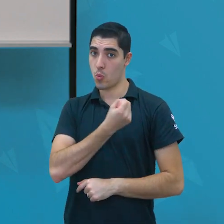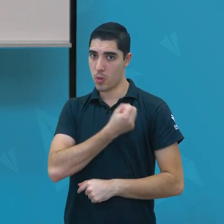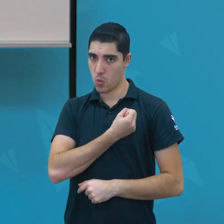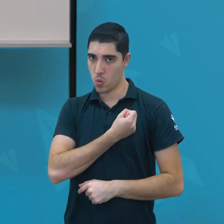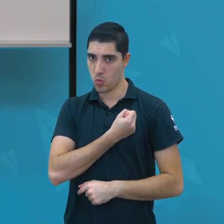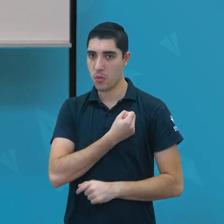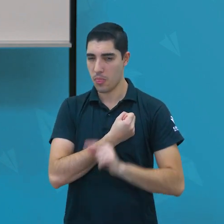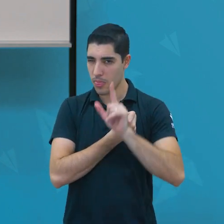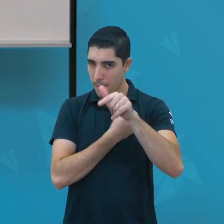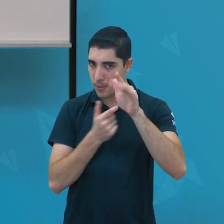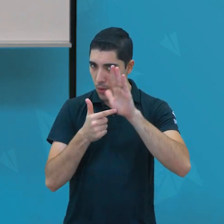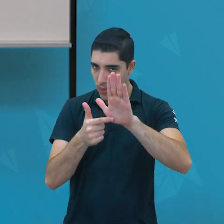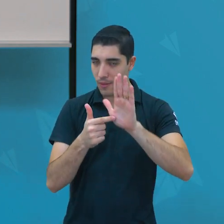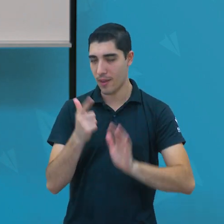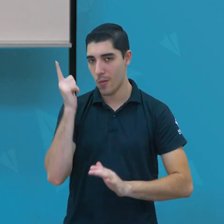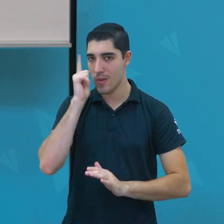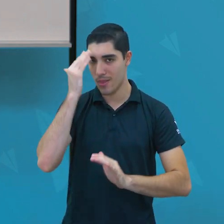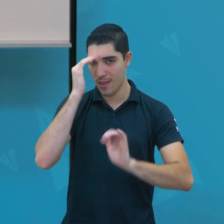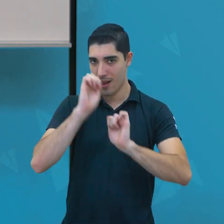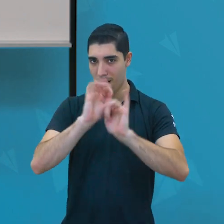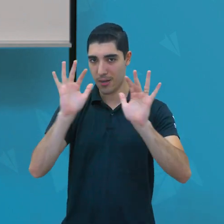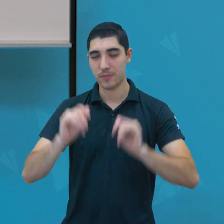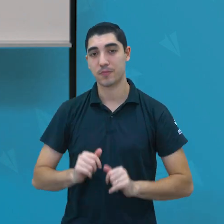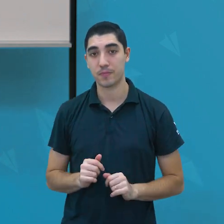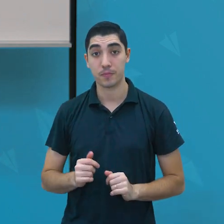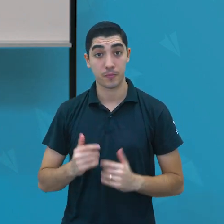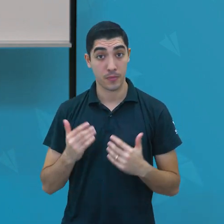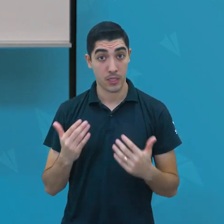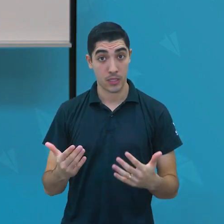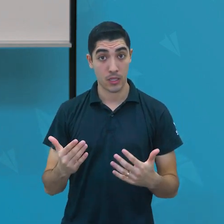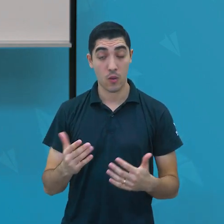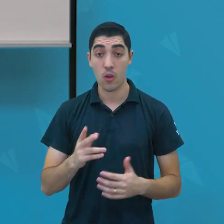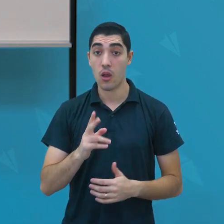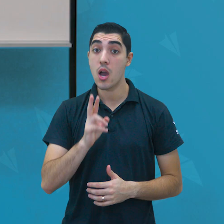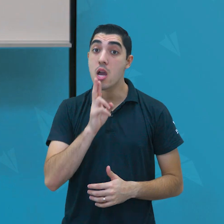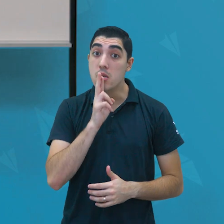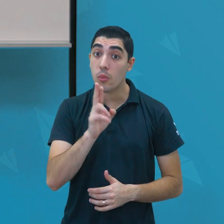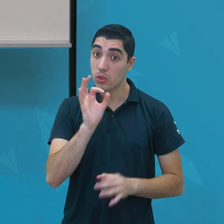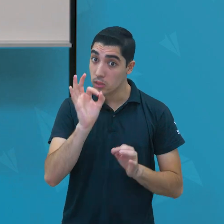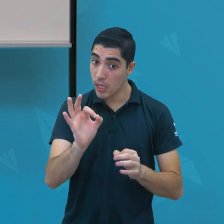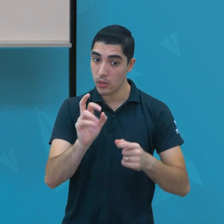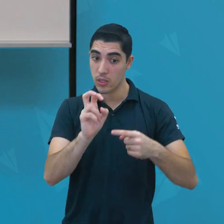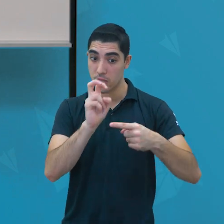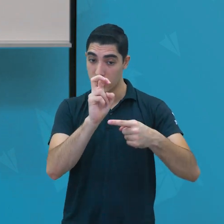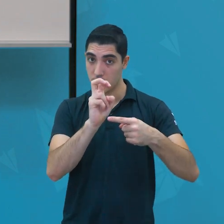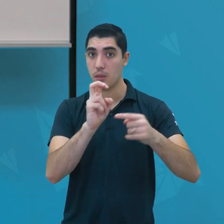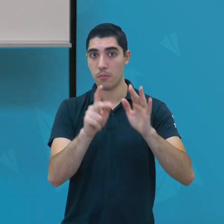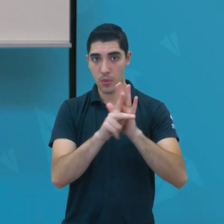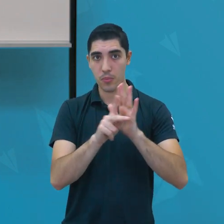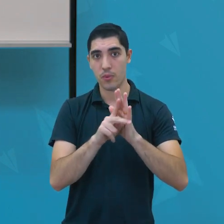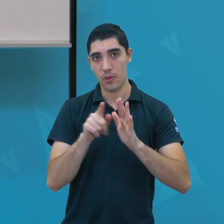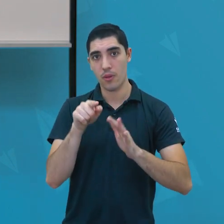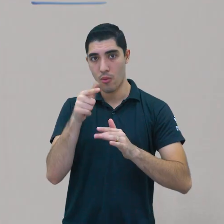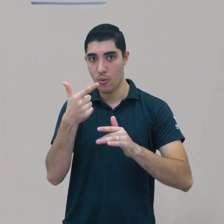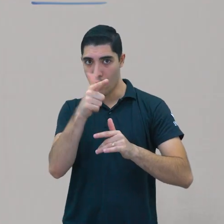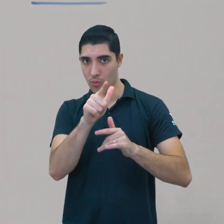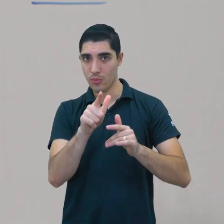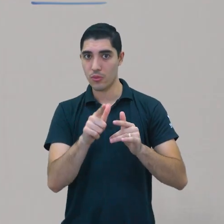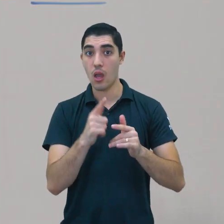trás ali. Já já a gente entende melhor. Bem, eu tenho que chegar nesse aqui, nesses 5 meios. Então é só